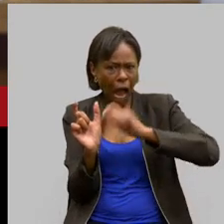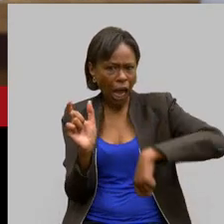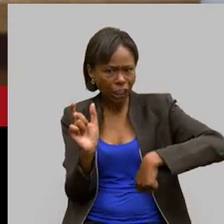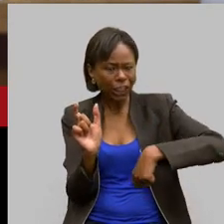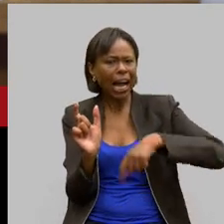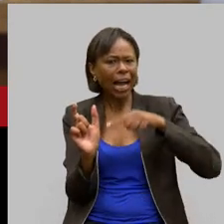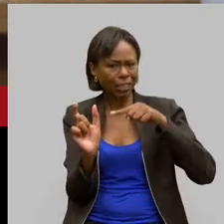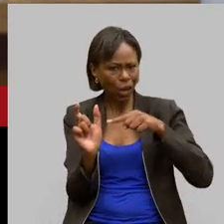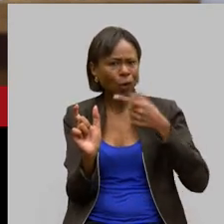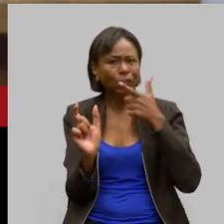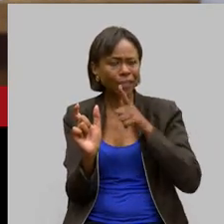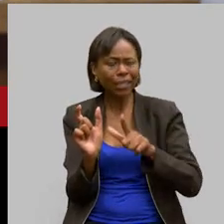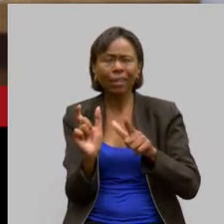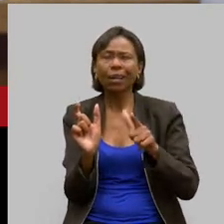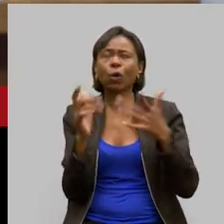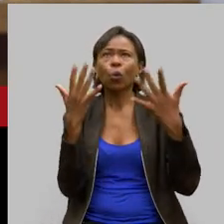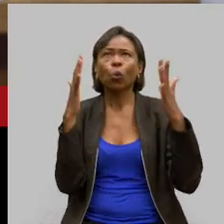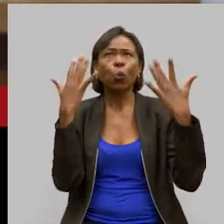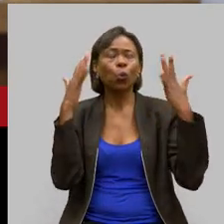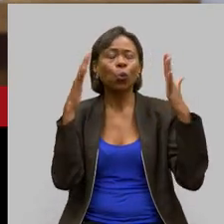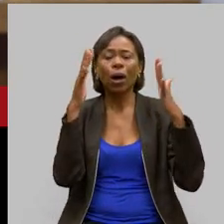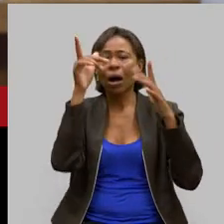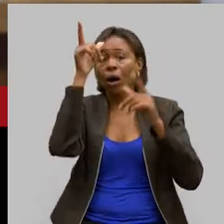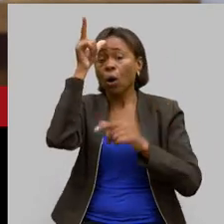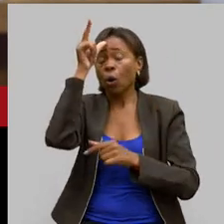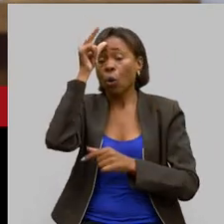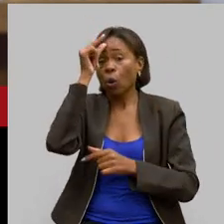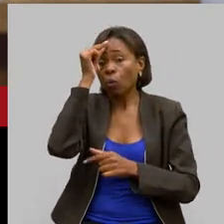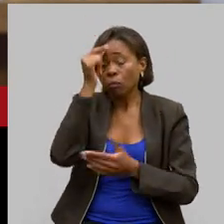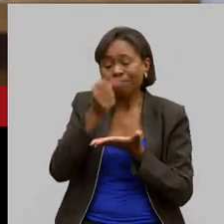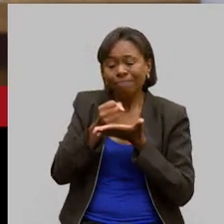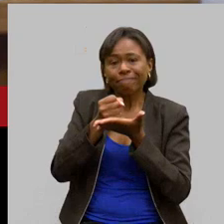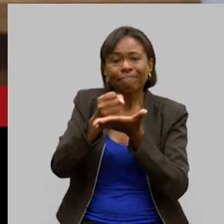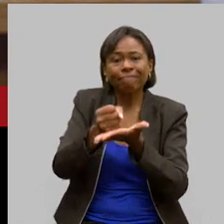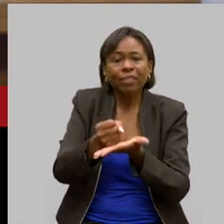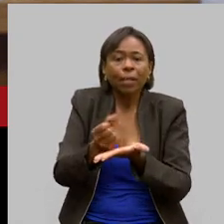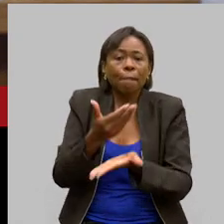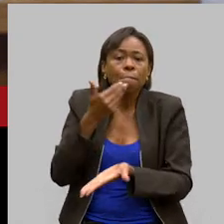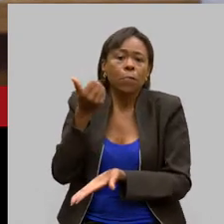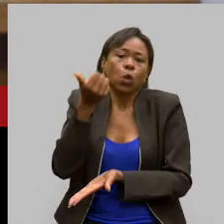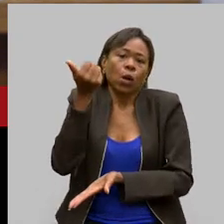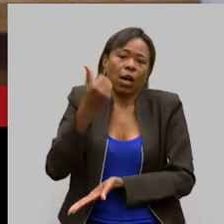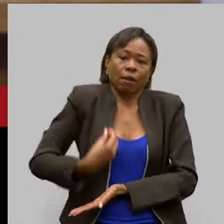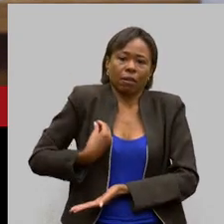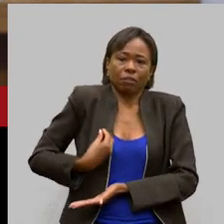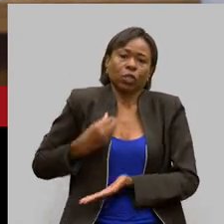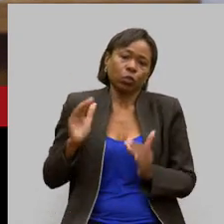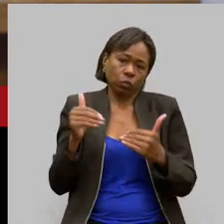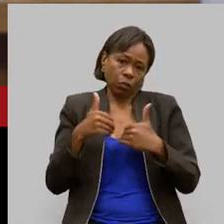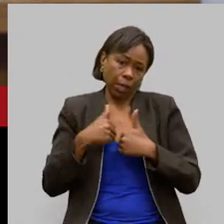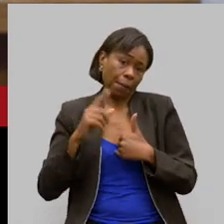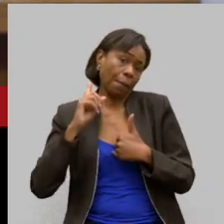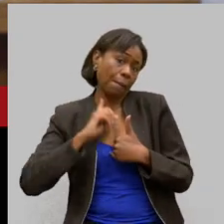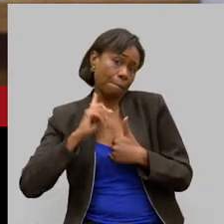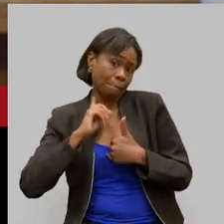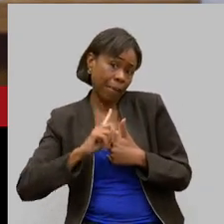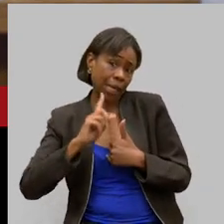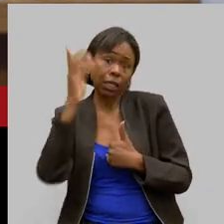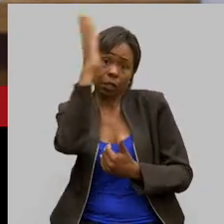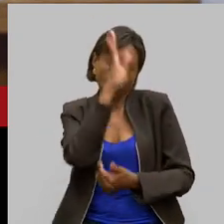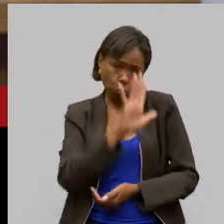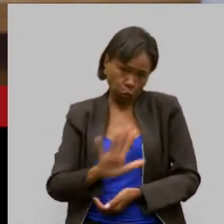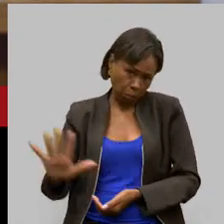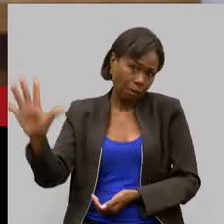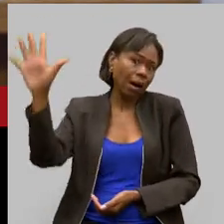melhorar a vida das pessoas com autismo eh não só não só em Minas Gerais como no Brasil porque a carteira também é válida para